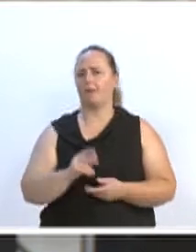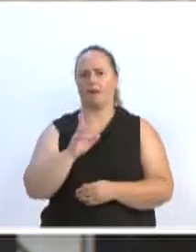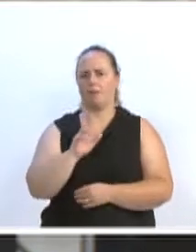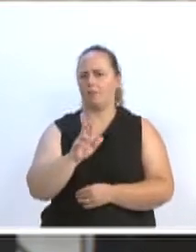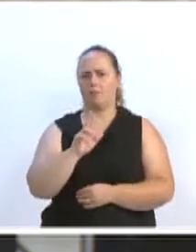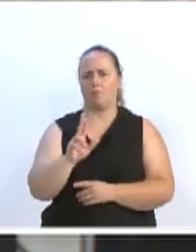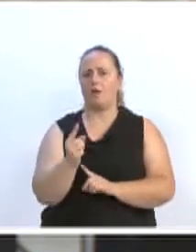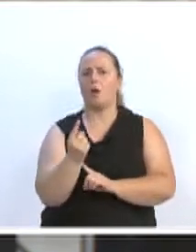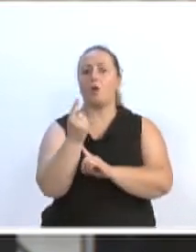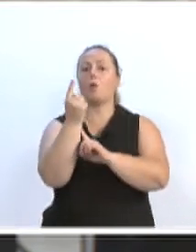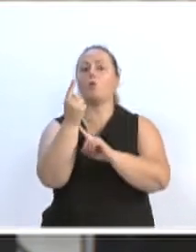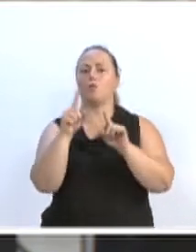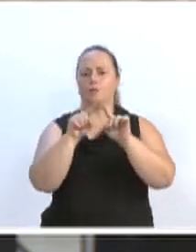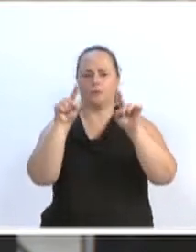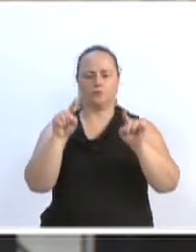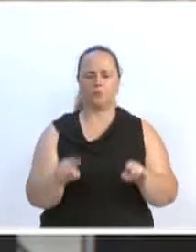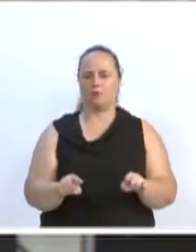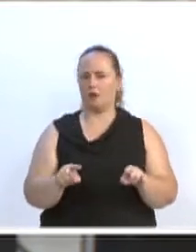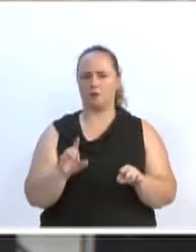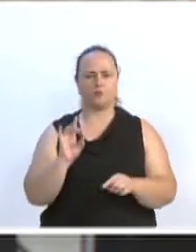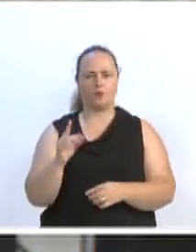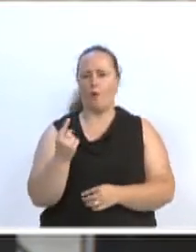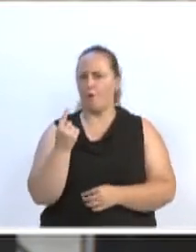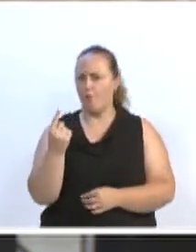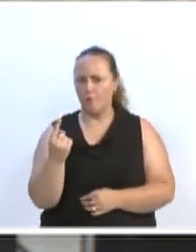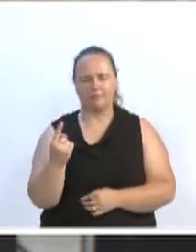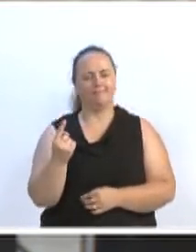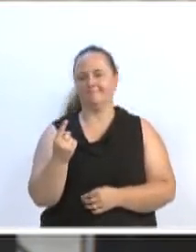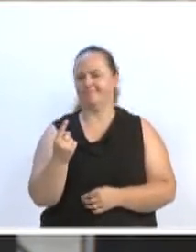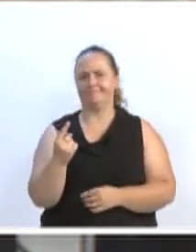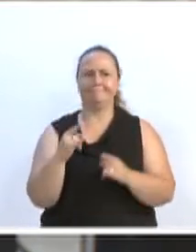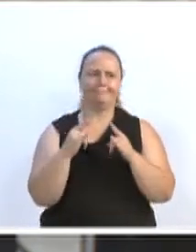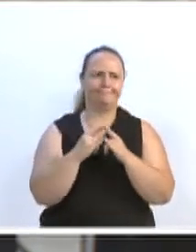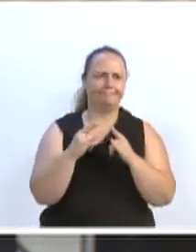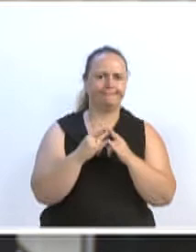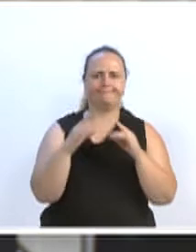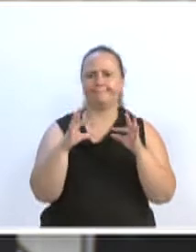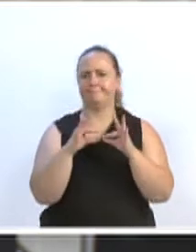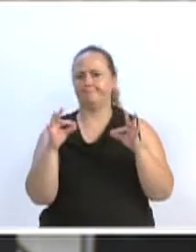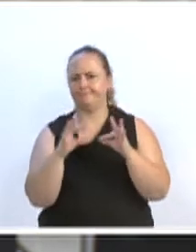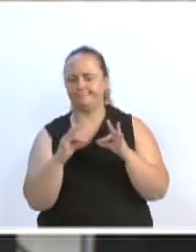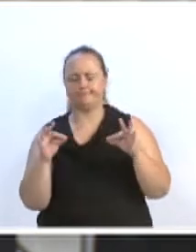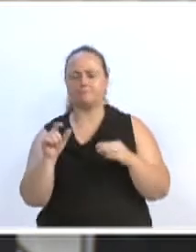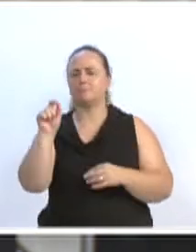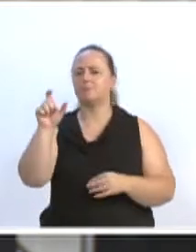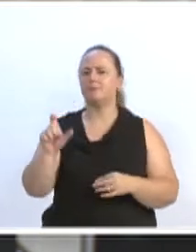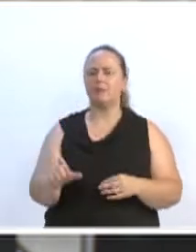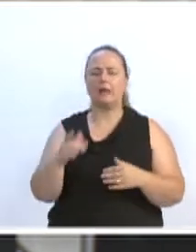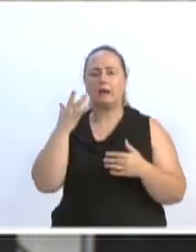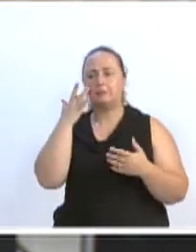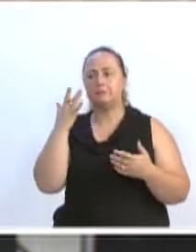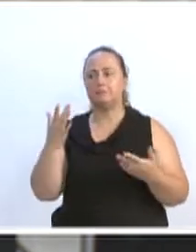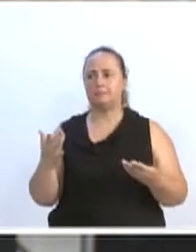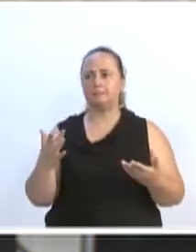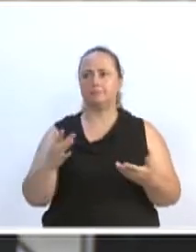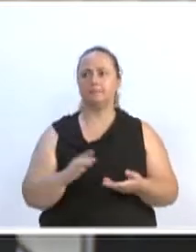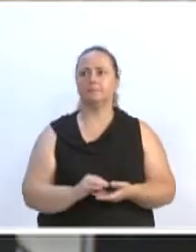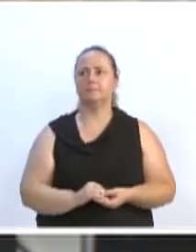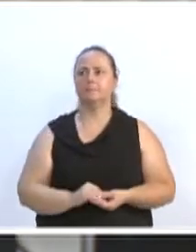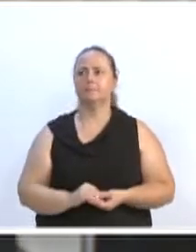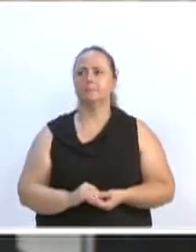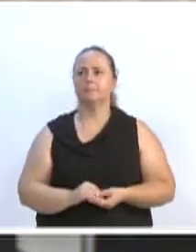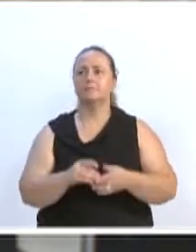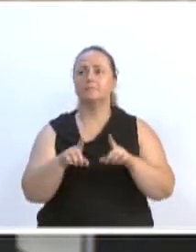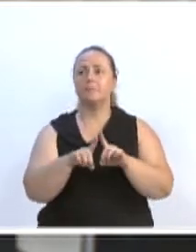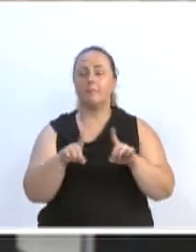no funcionário da faema no órgão executivo municipal ou a quem presta o serviço para fazer licenciamento ambiental